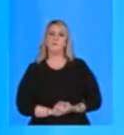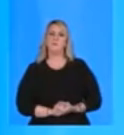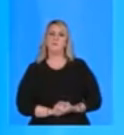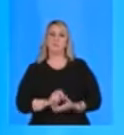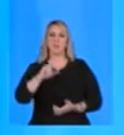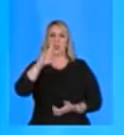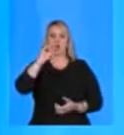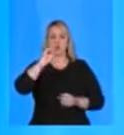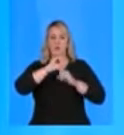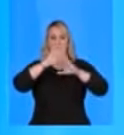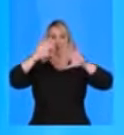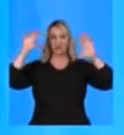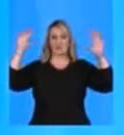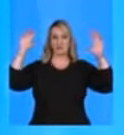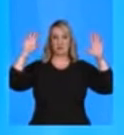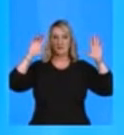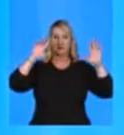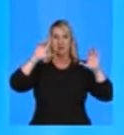transparente